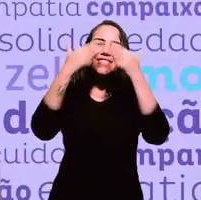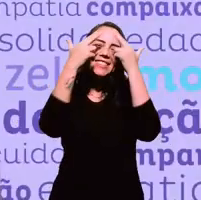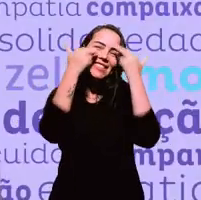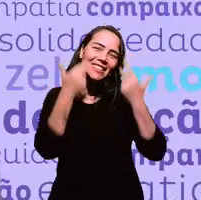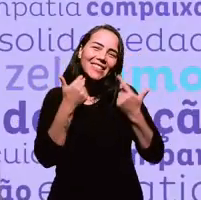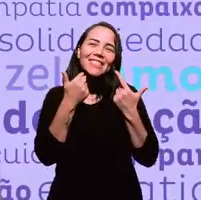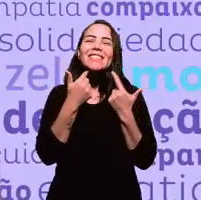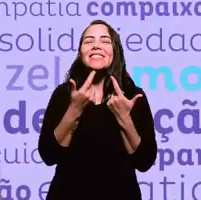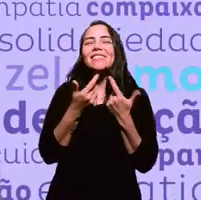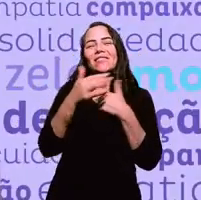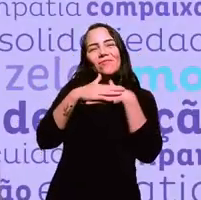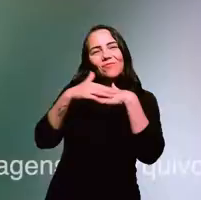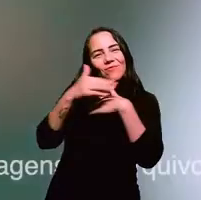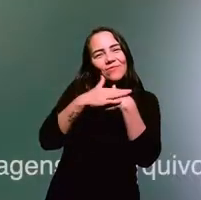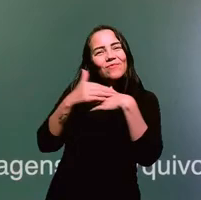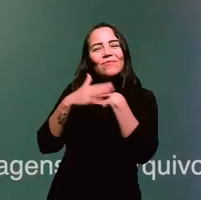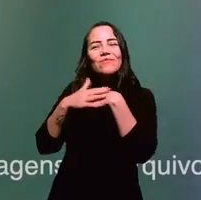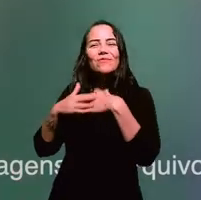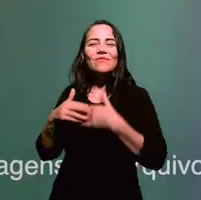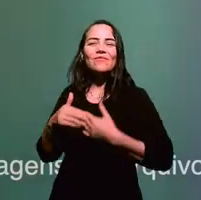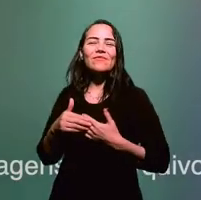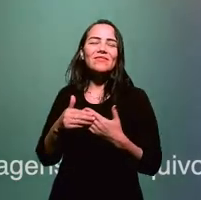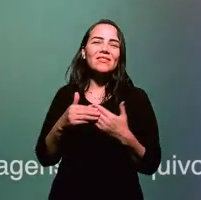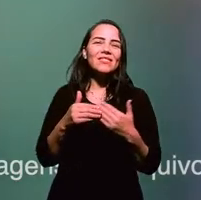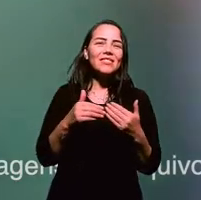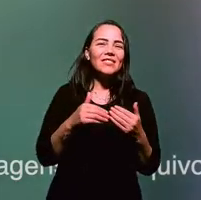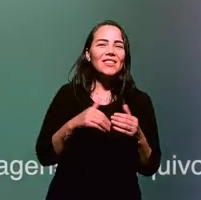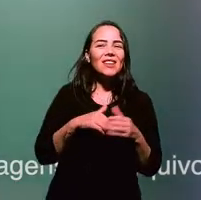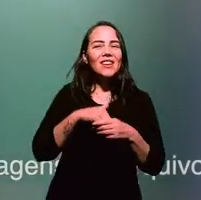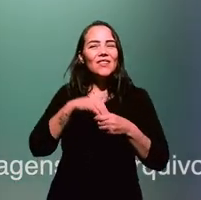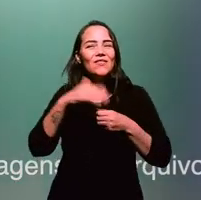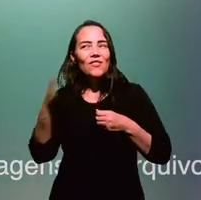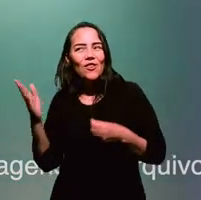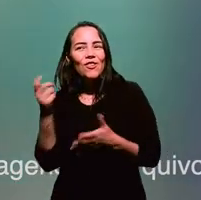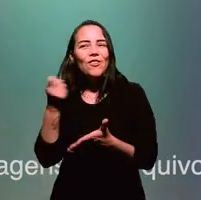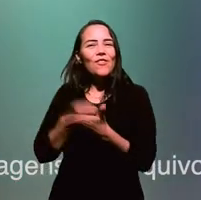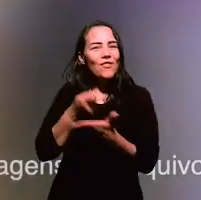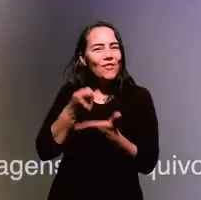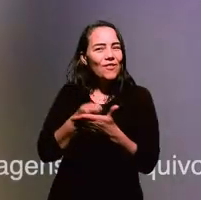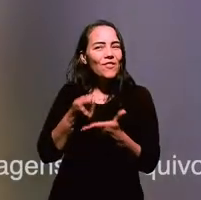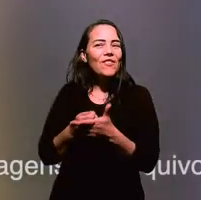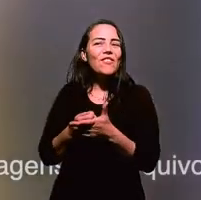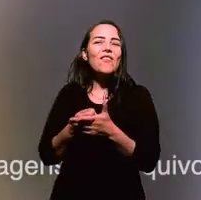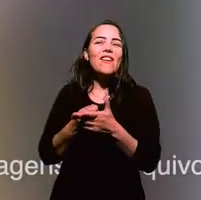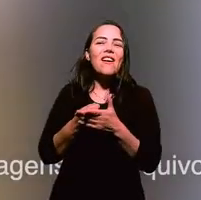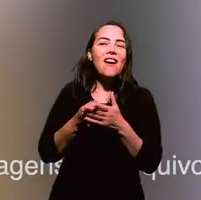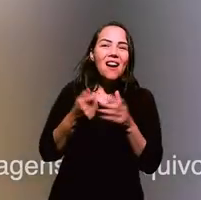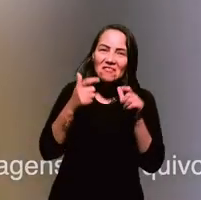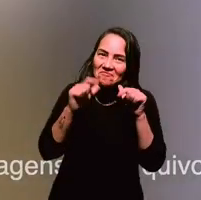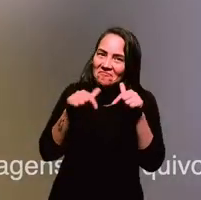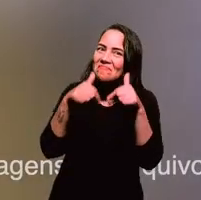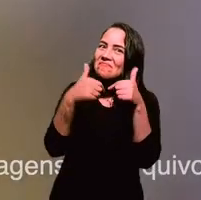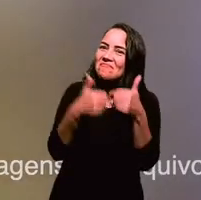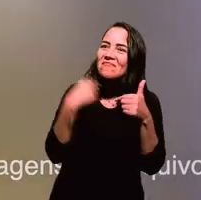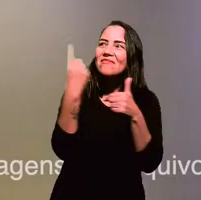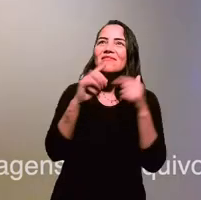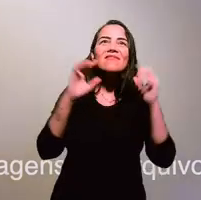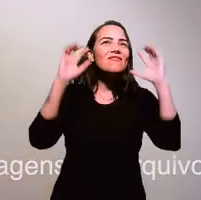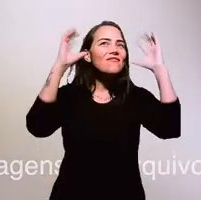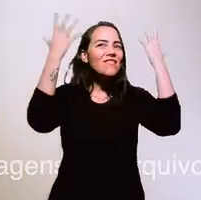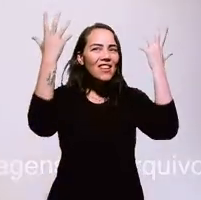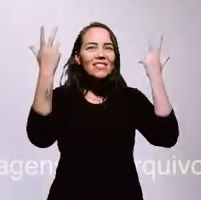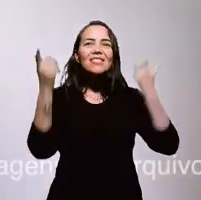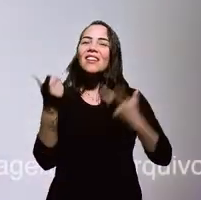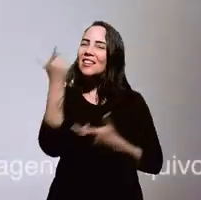Todo mundo queria saber da dona Genesi. Dona Genesi, ela saiu depois de uma batalha árdua. Foi uma festa que generalizada, todo mundo